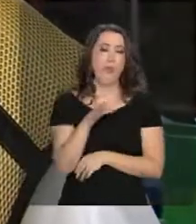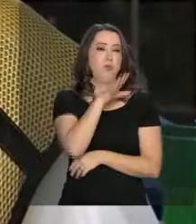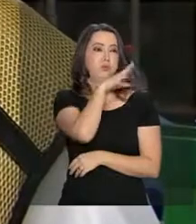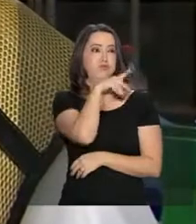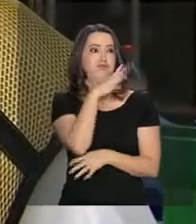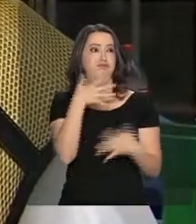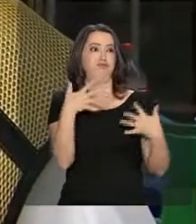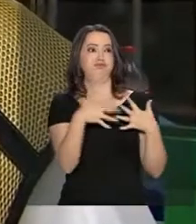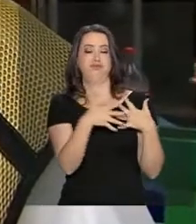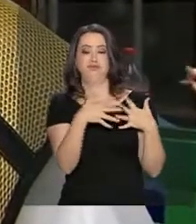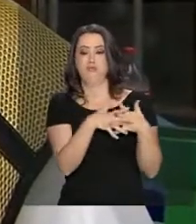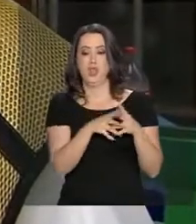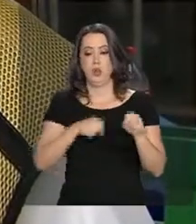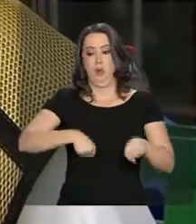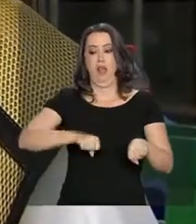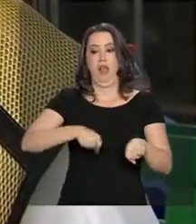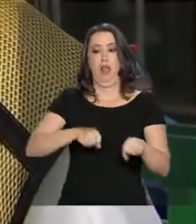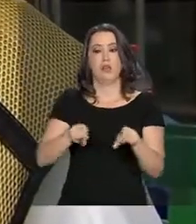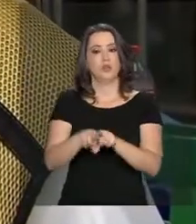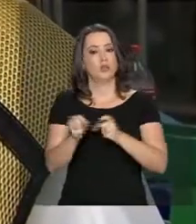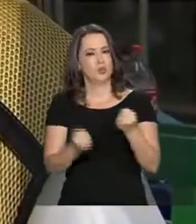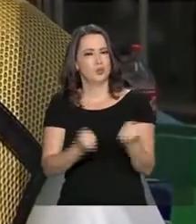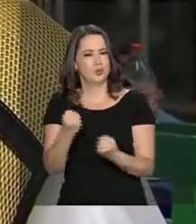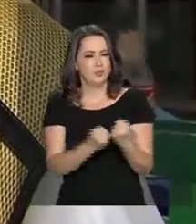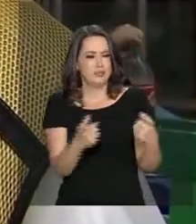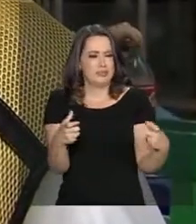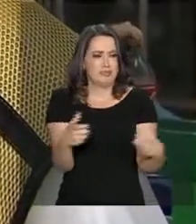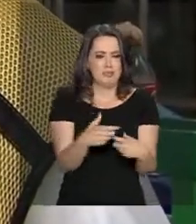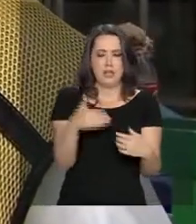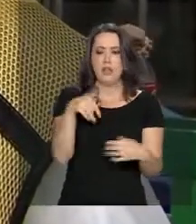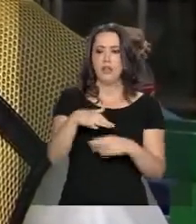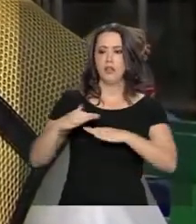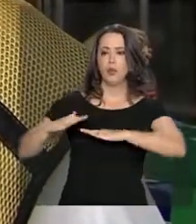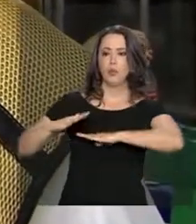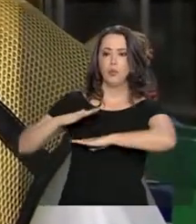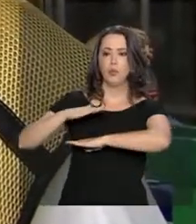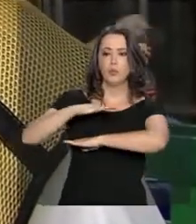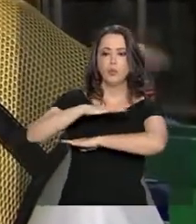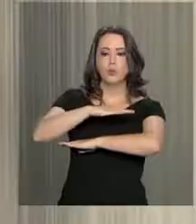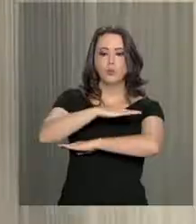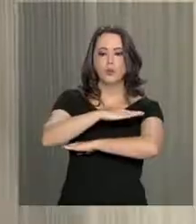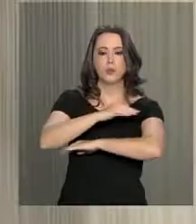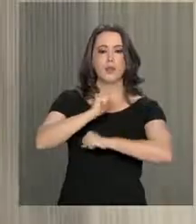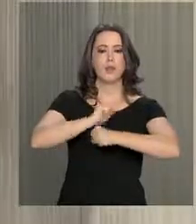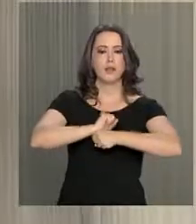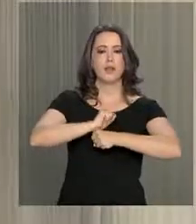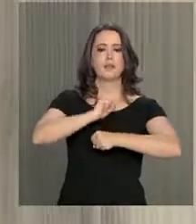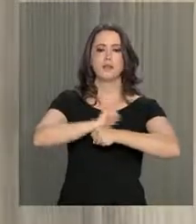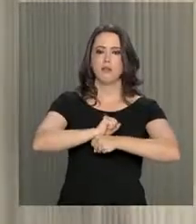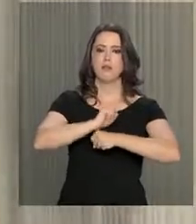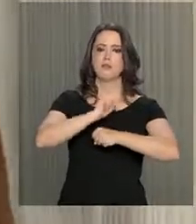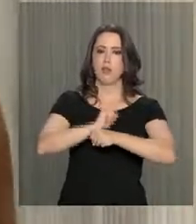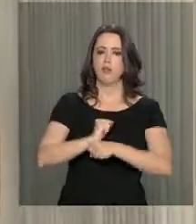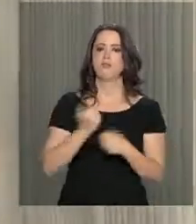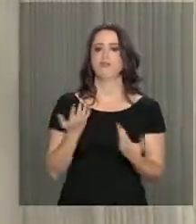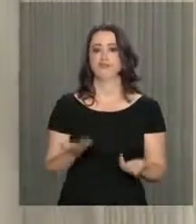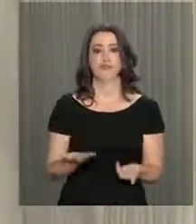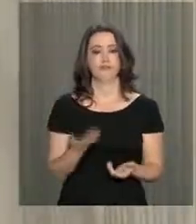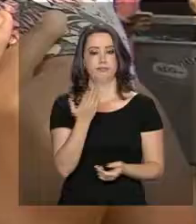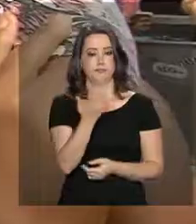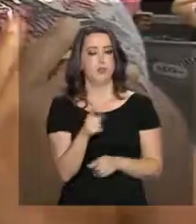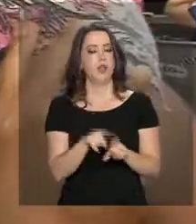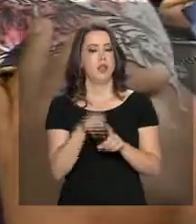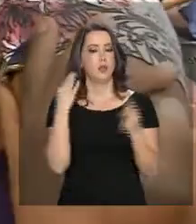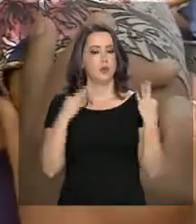o carro pequeno, a moto principalmente, aqui em cima da ponte, porque eles param muito em cima da ponte. Turistas também aprovaram a